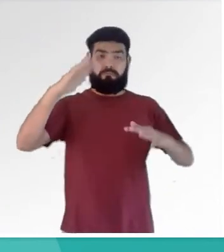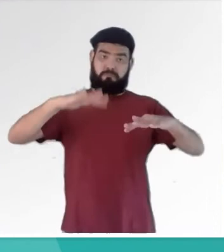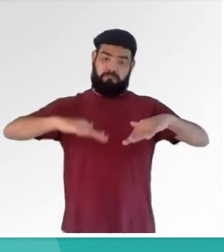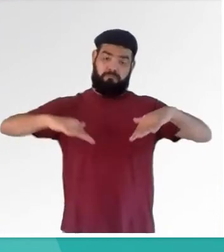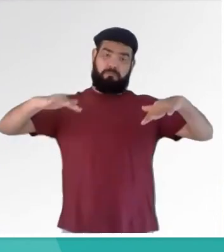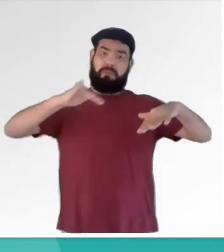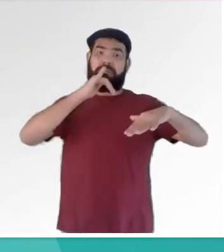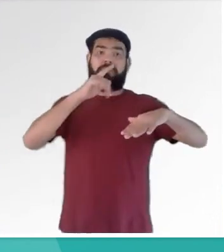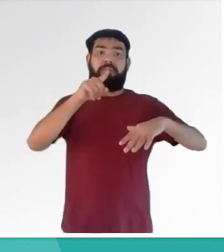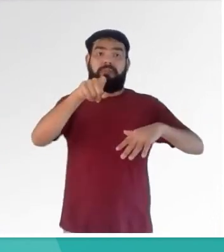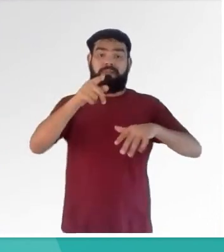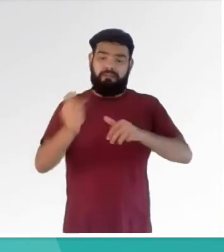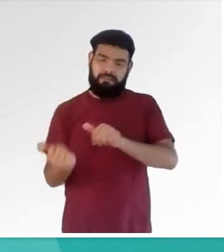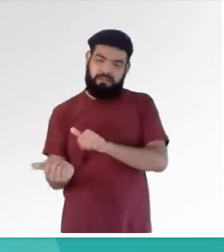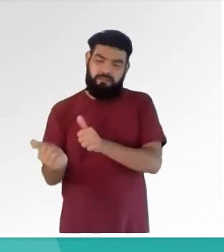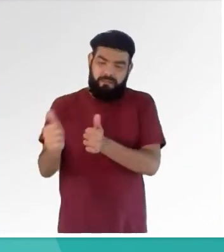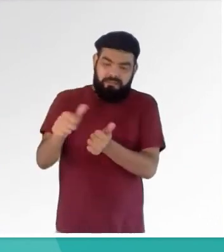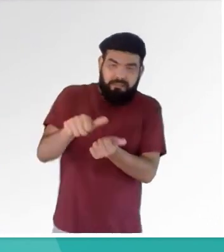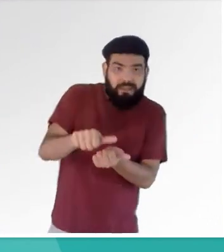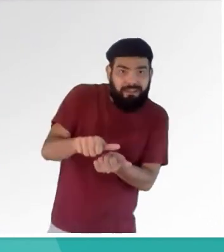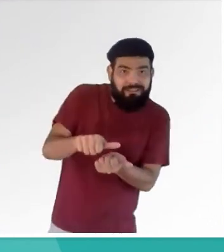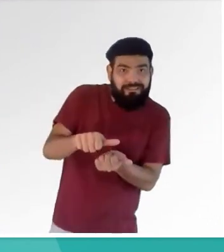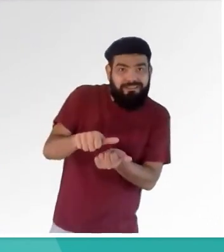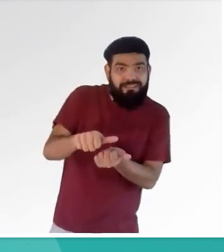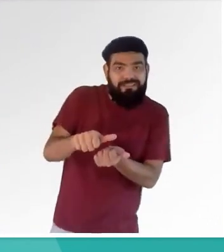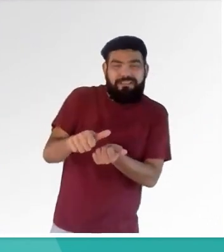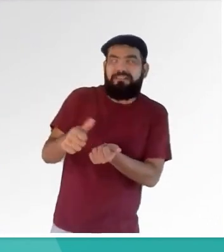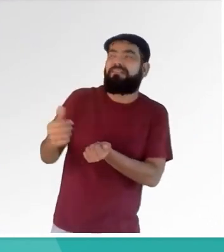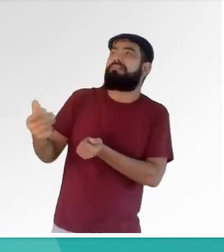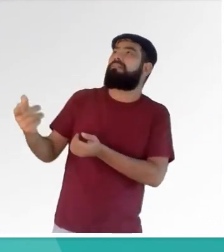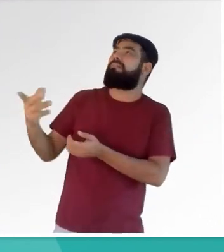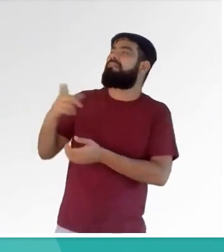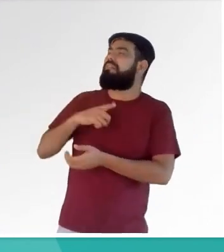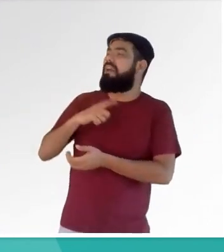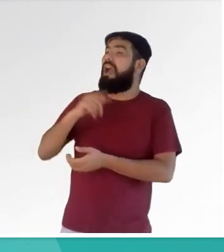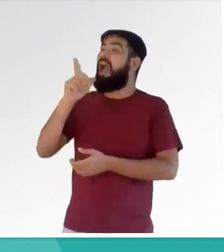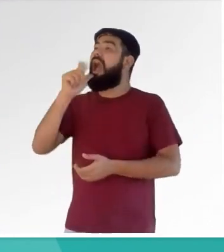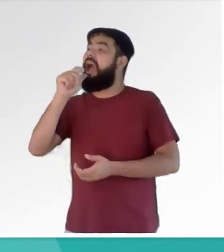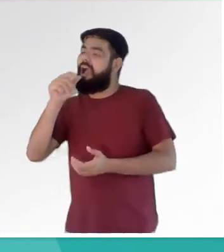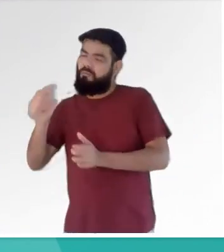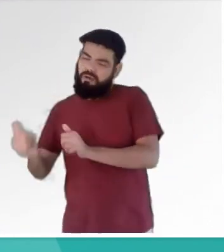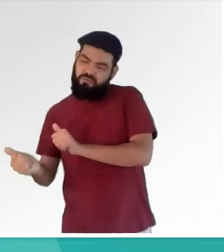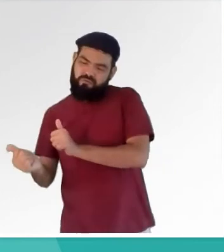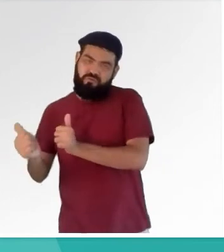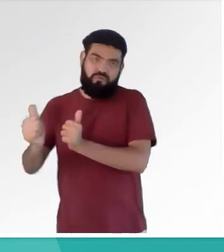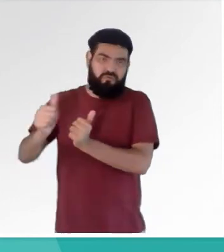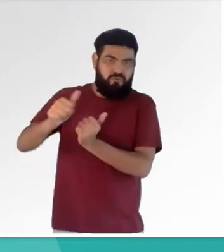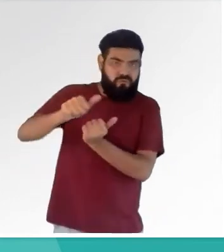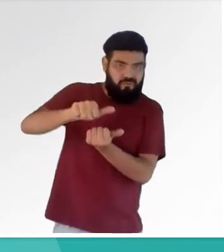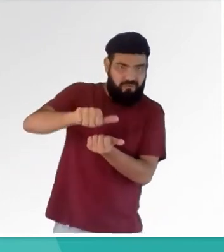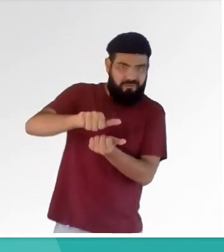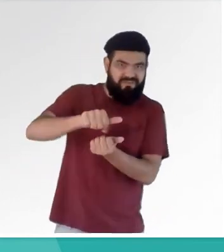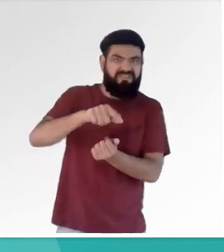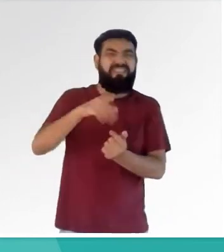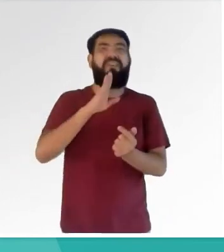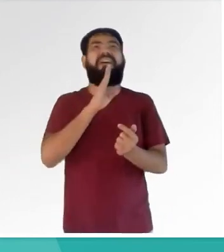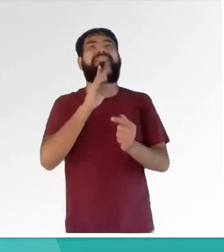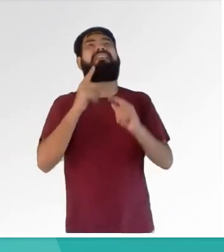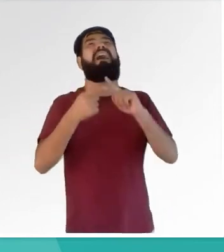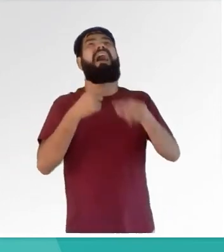batizado, tem um rito, tem uma cerimônia para o seu batismo, a água. Agora, quais são os elementos que tem lá que a gente conhece, né? Tem a